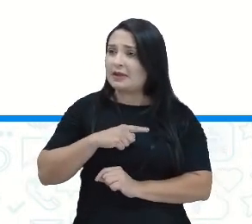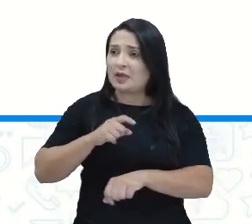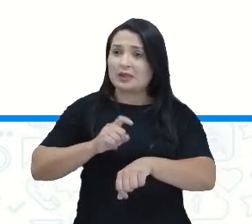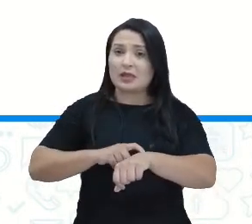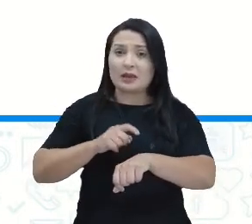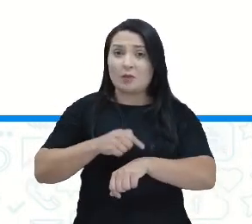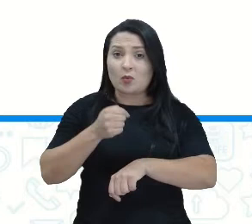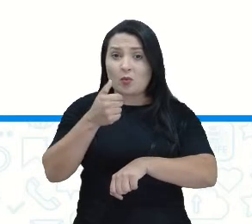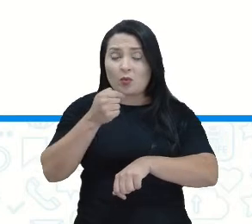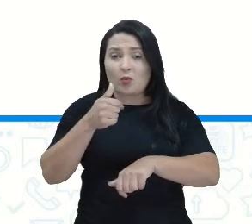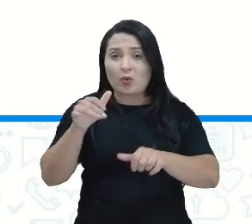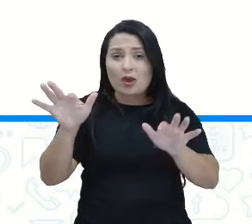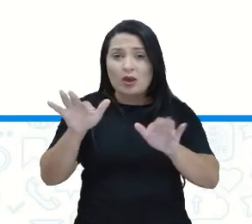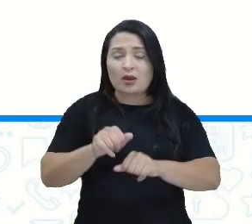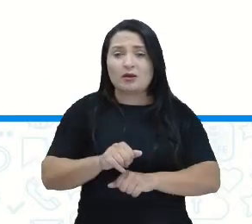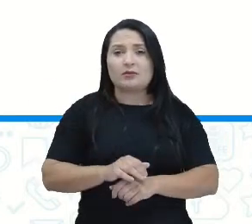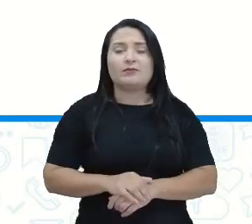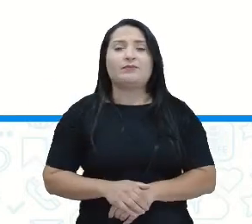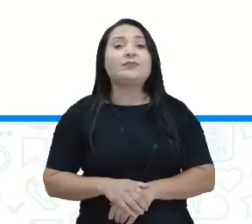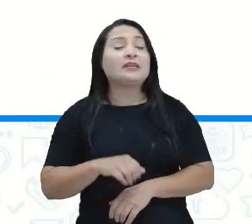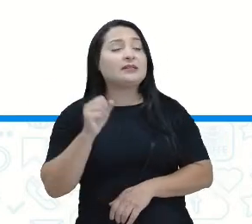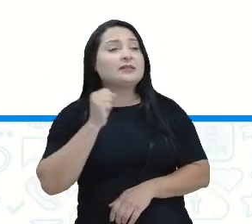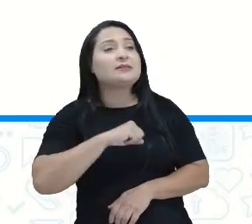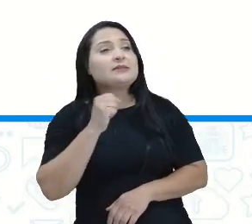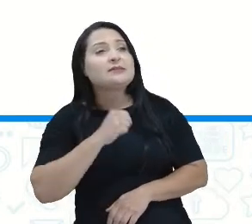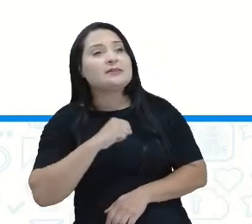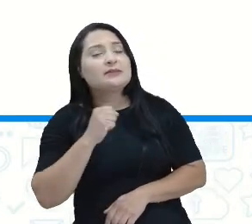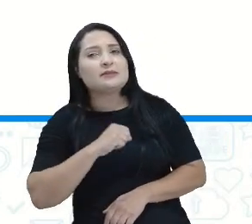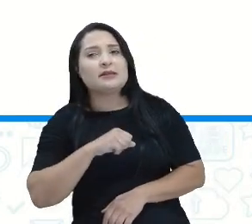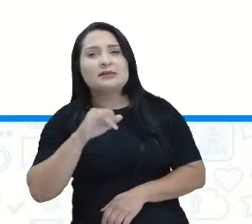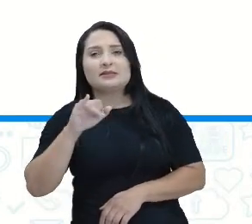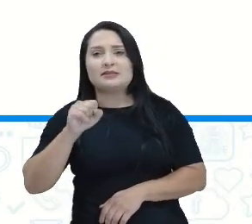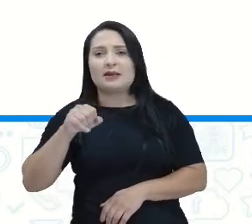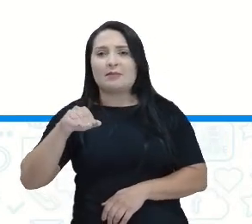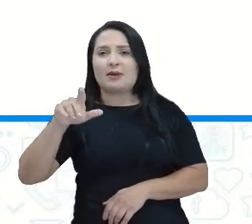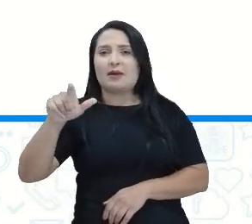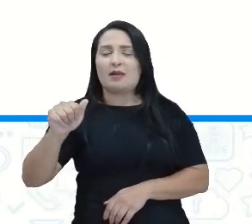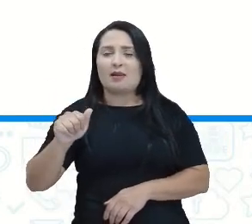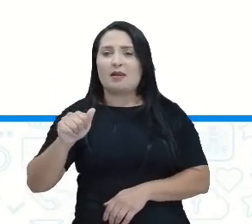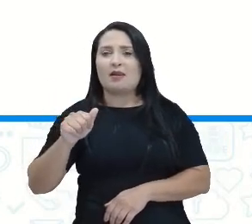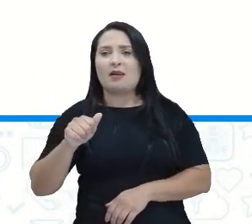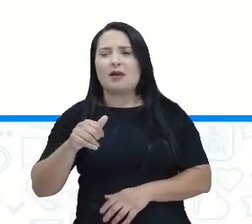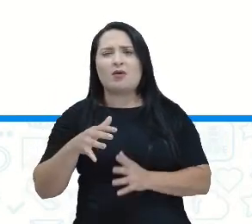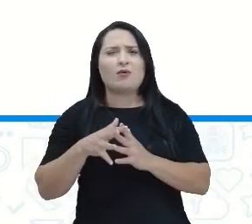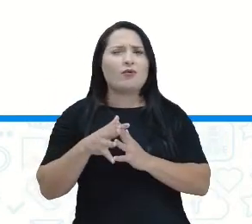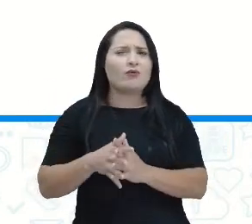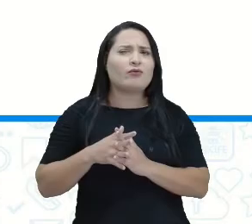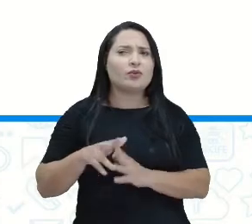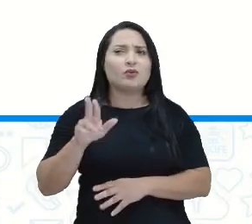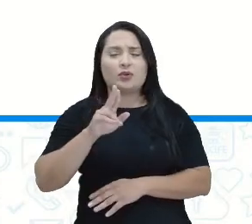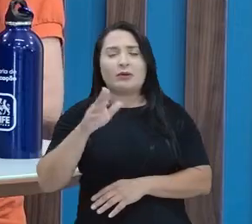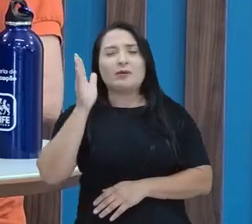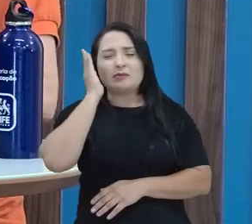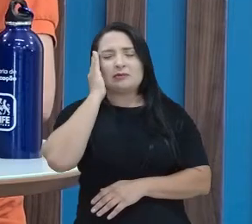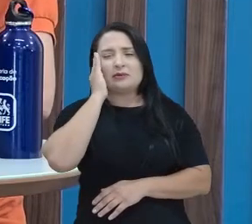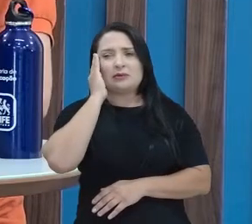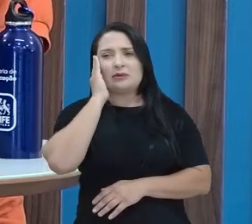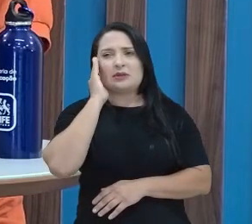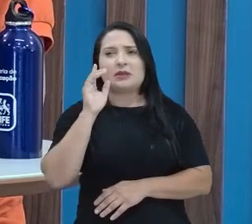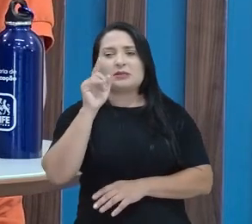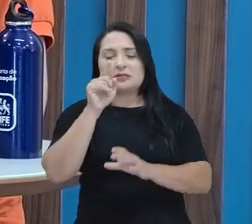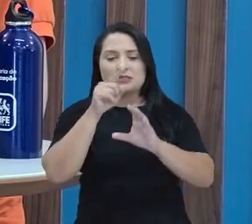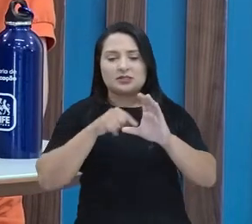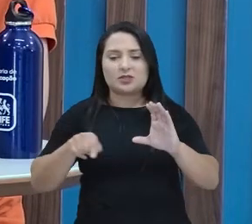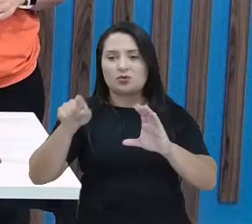está acabando. Tem sim. Qual Tem, sim. é? A Isabela veio, ela disse, ela sim, se confundiu com o nome, mas dá para entender. Ela falou Sim. que era o